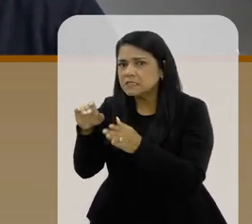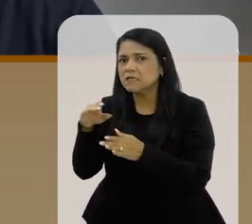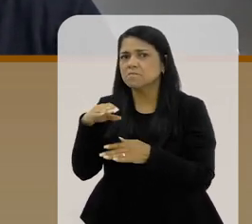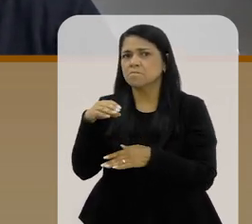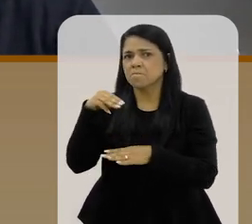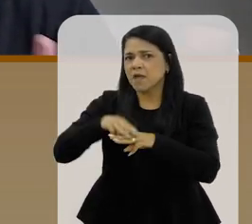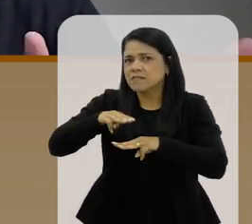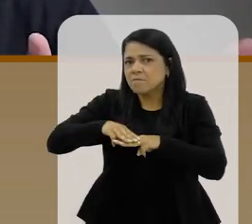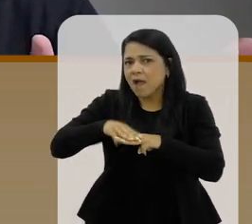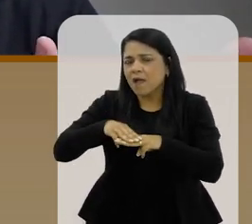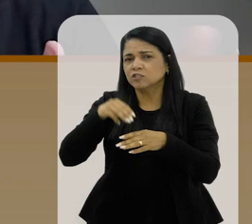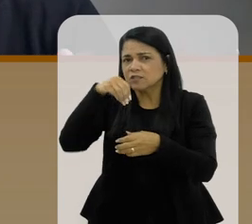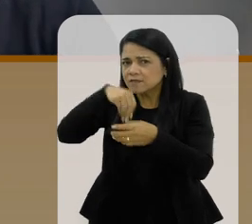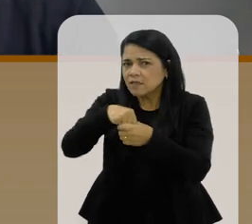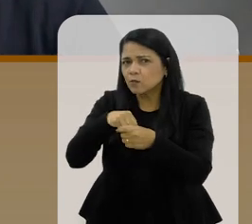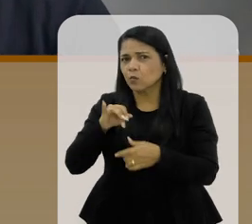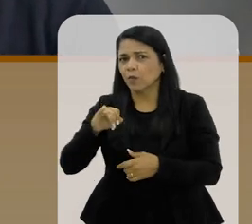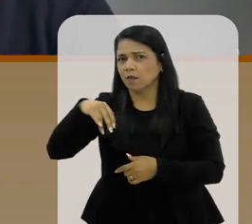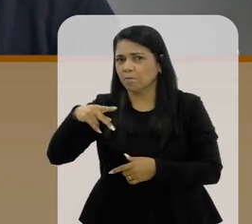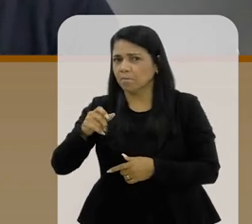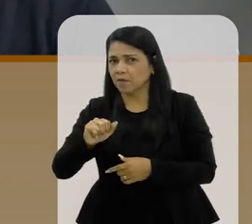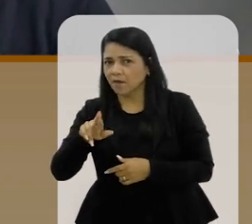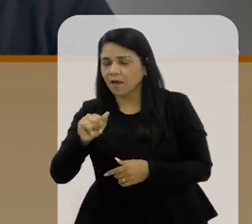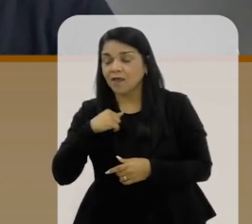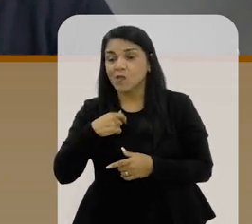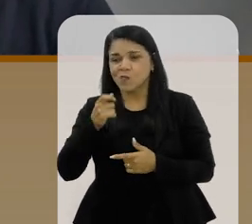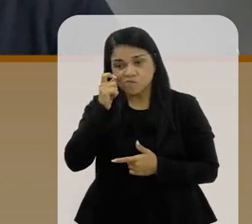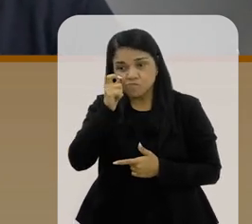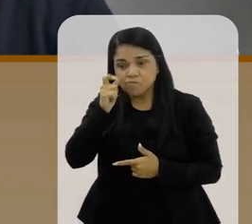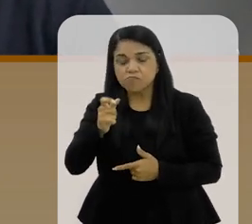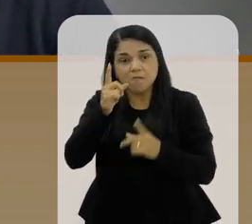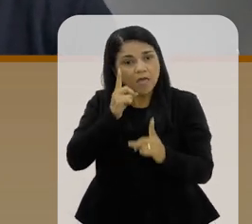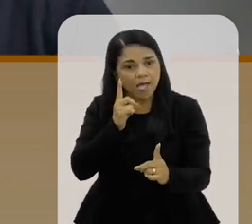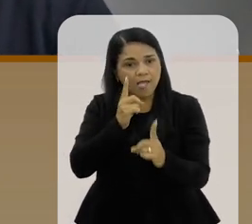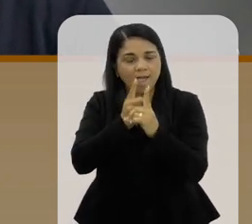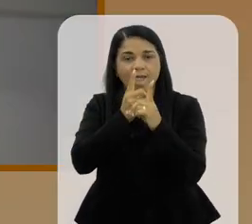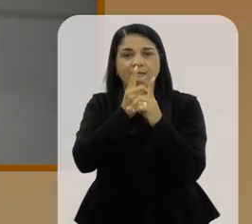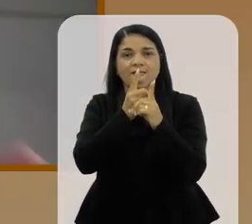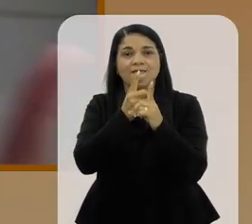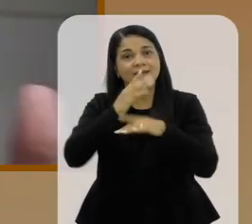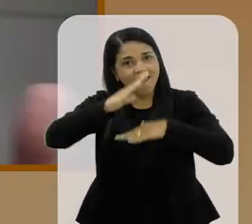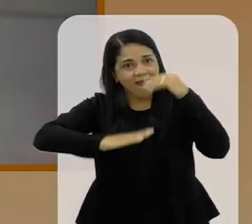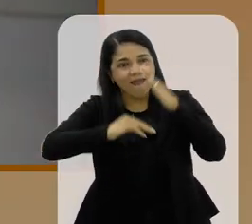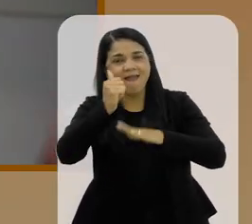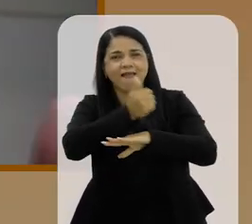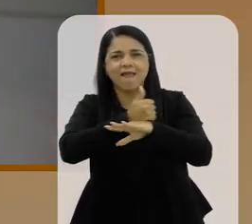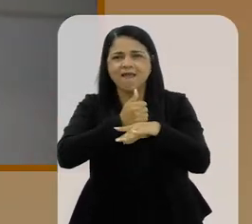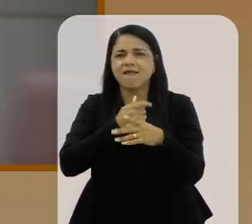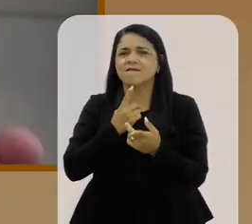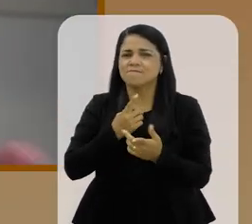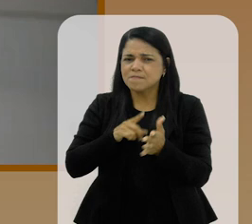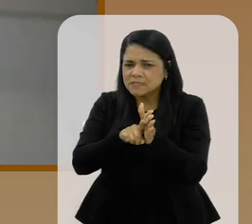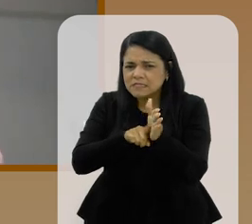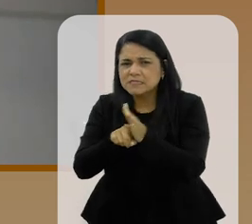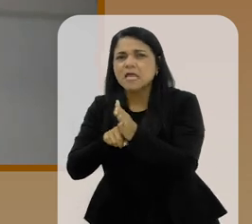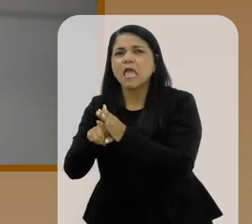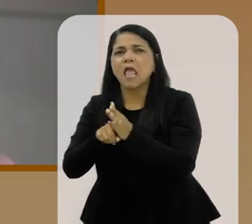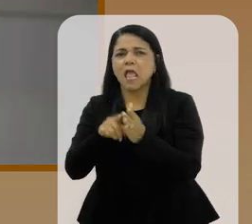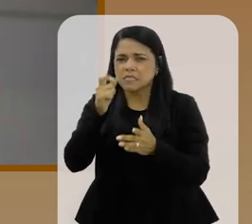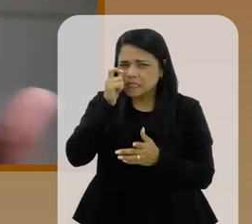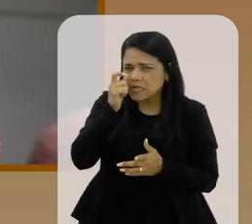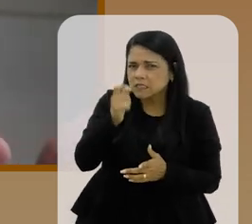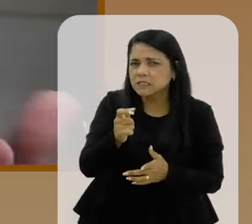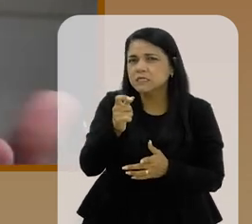matemática. Então foi através daí que eu descobri que era uma potencial carreira. E eu fui tentar saber mais, depois descobri que poderia